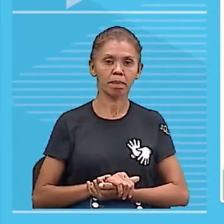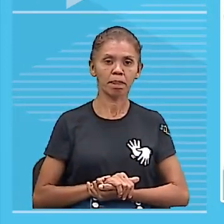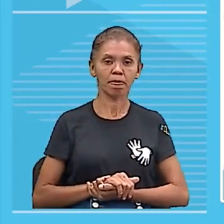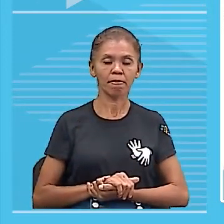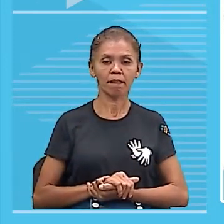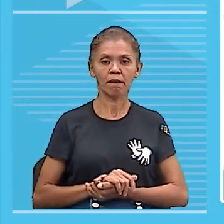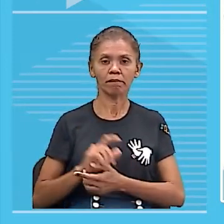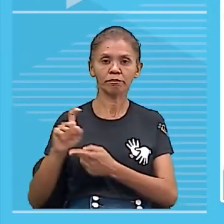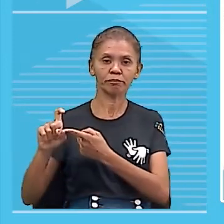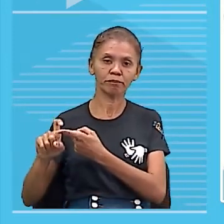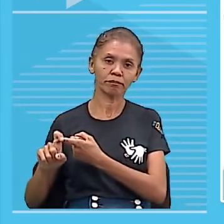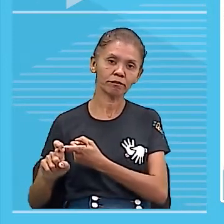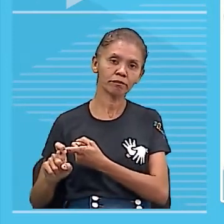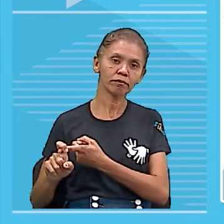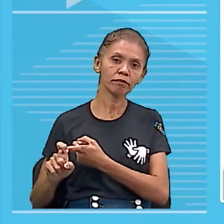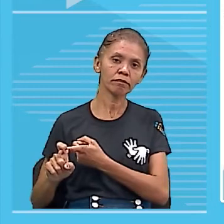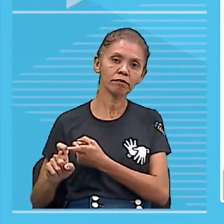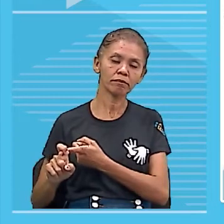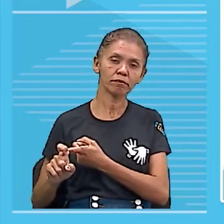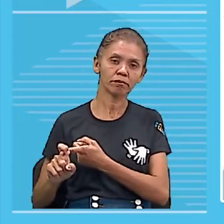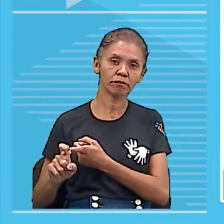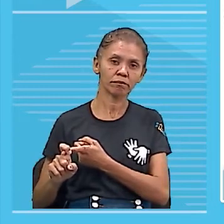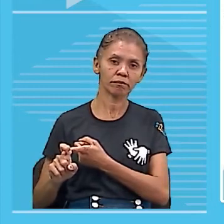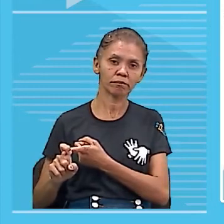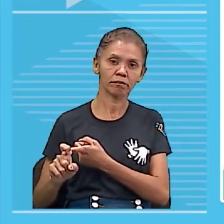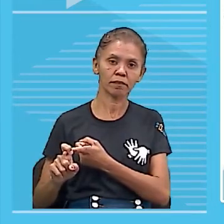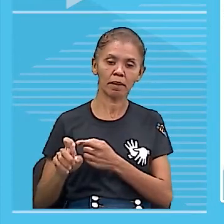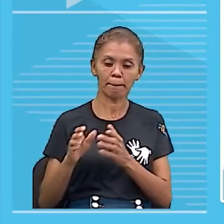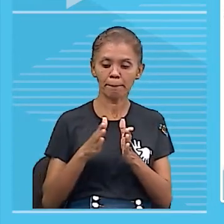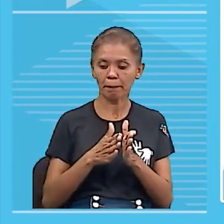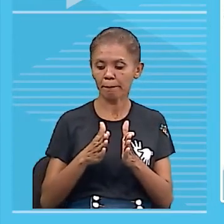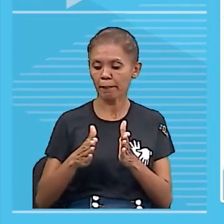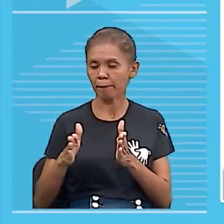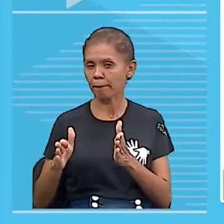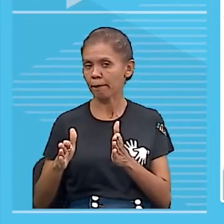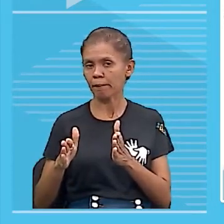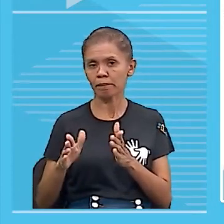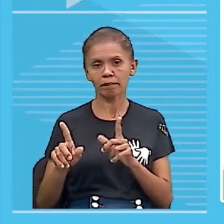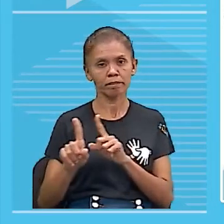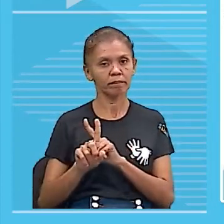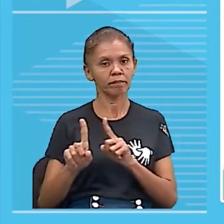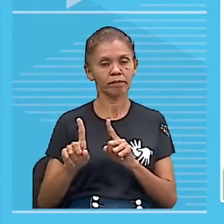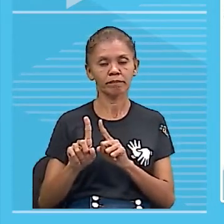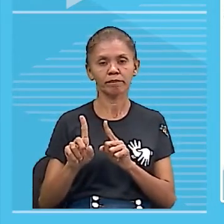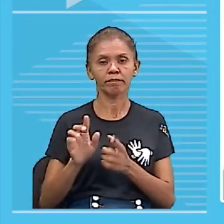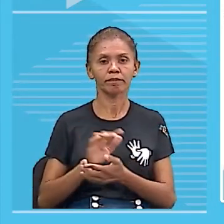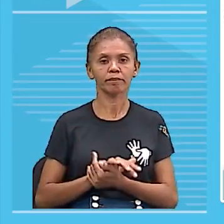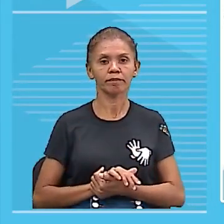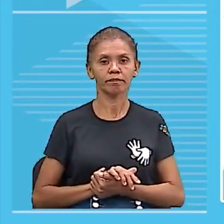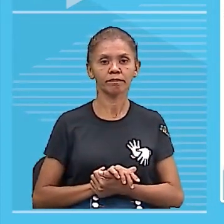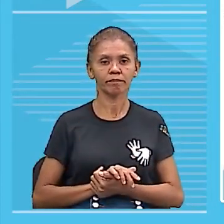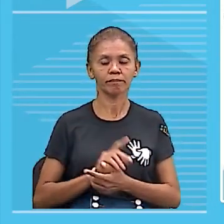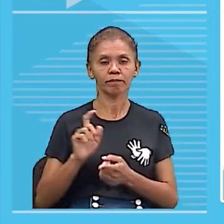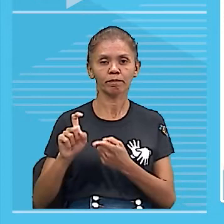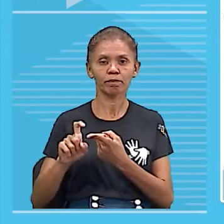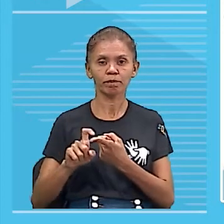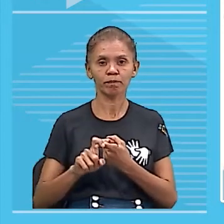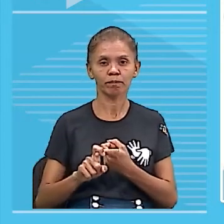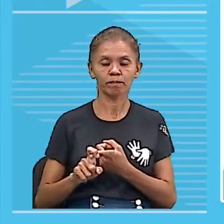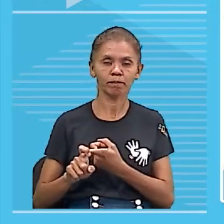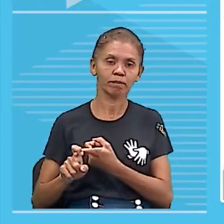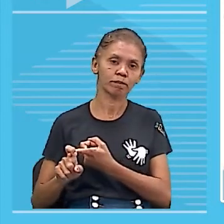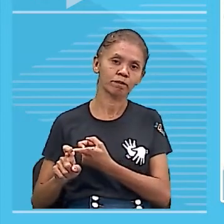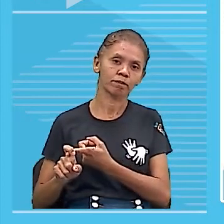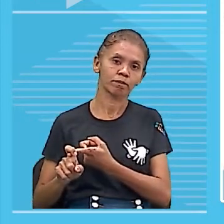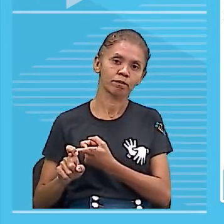e os resistores Eles não estão mais em sequência e os resistores Eles serão